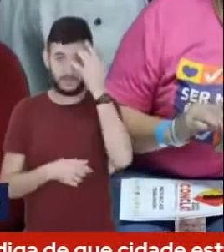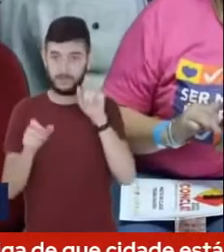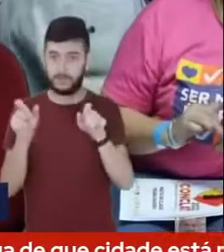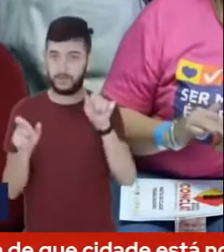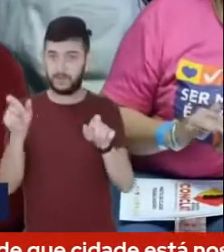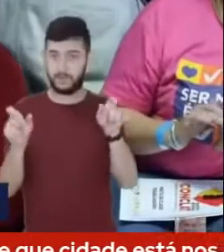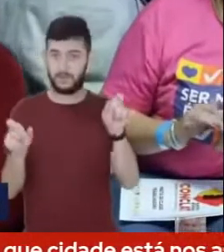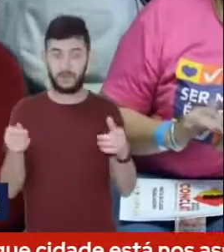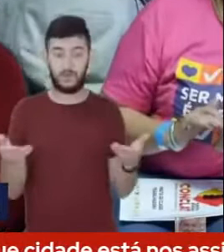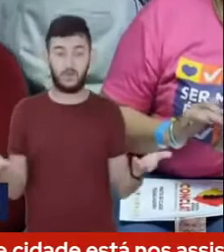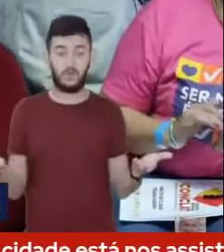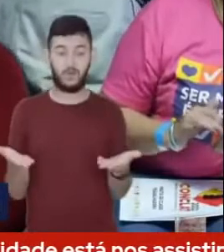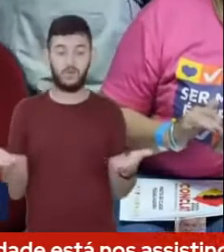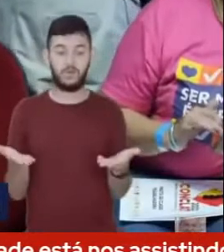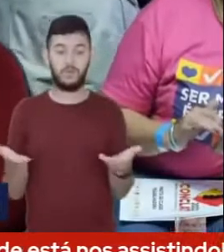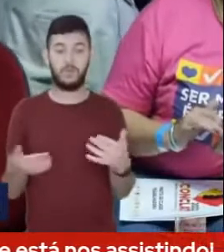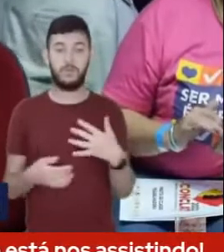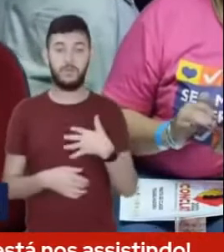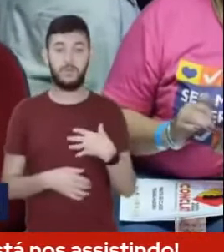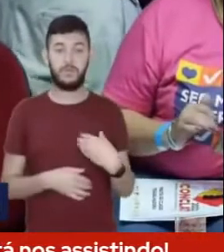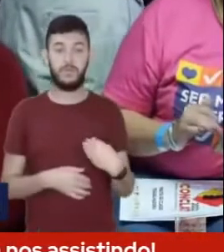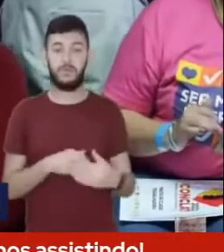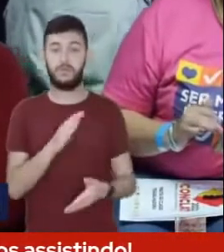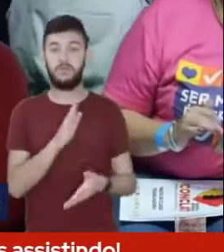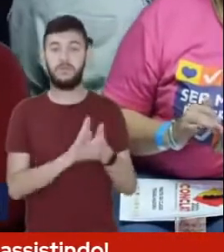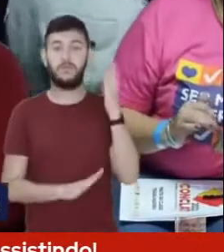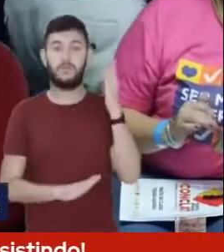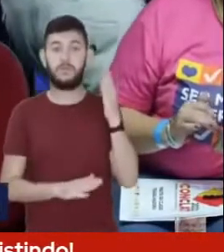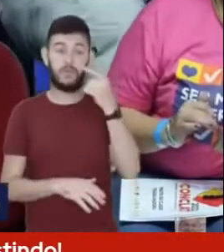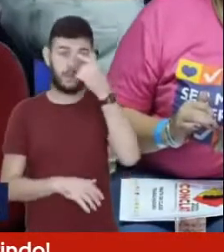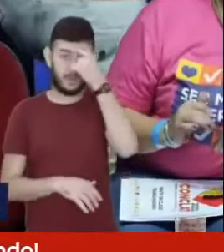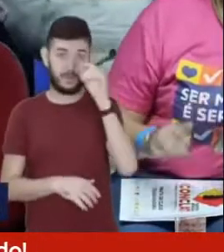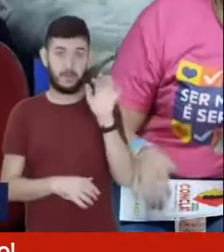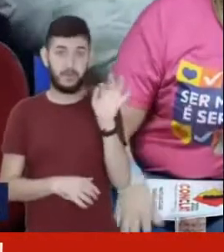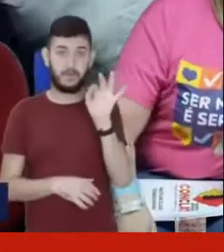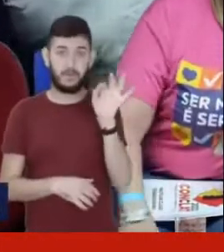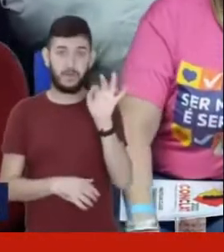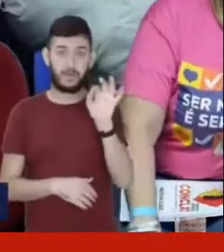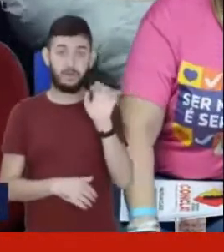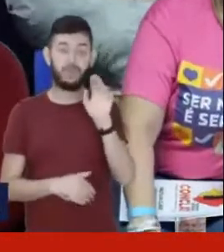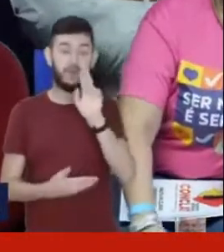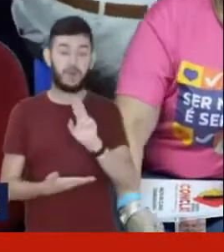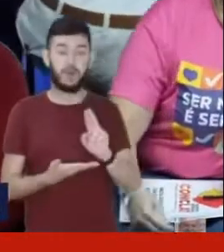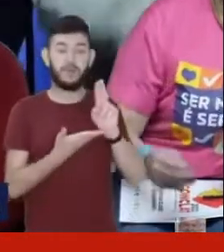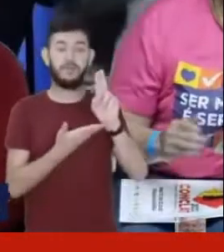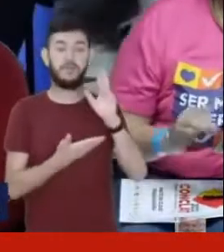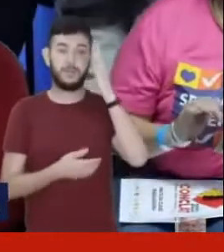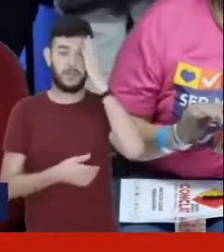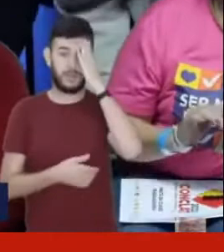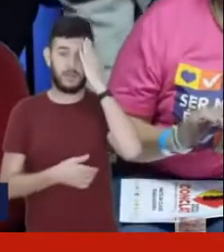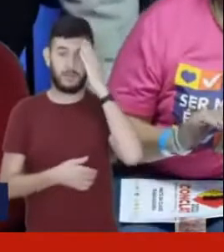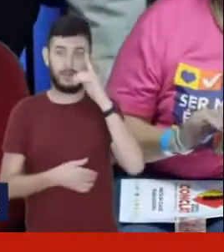para a faculdade e ele sabia que eu vinha para cá, ele disse, mãe, manda um bom dia para o Lula.